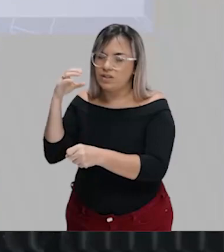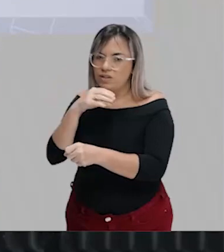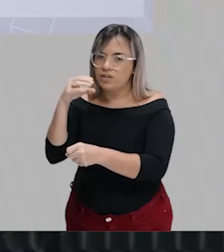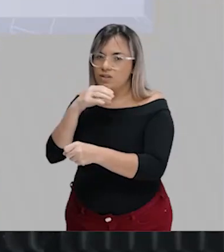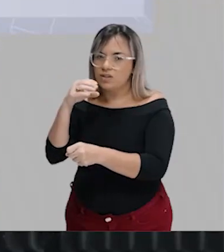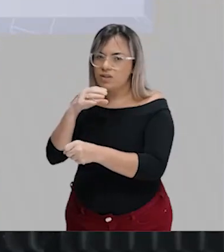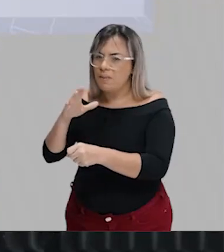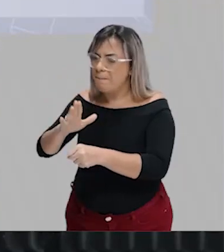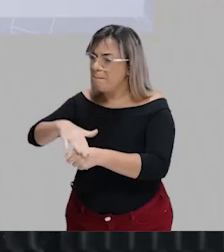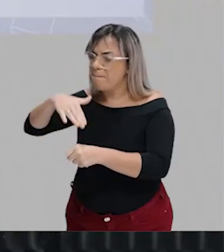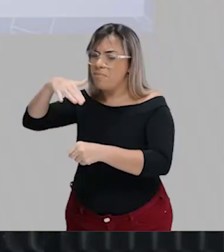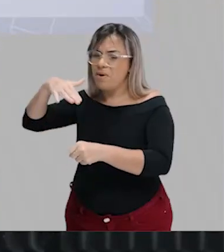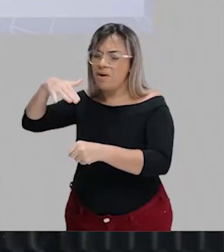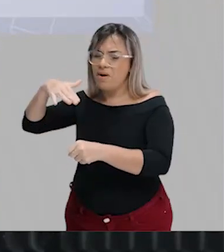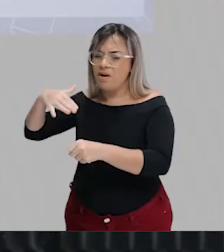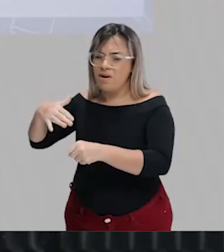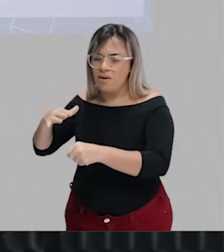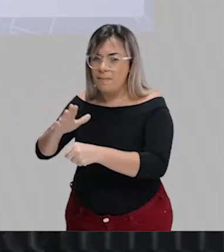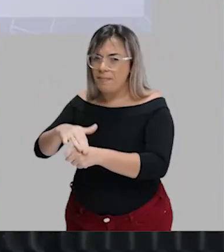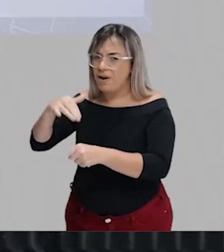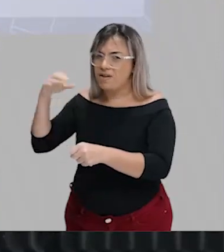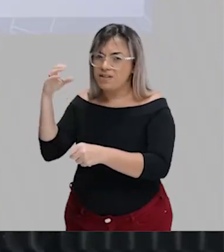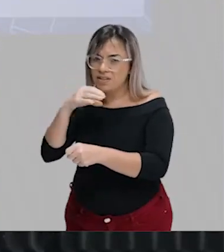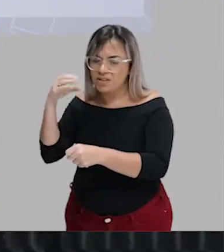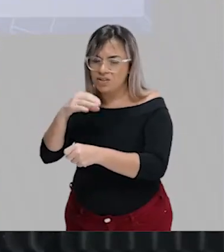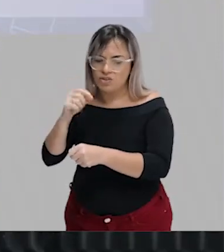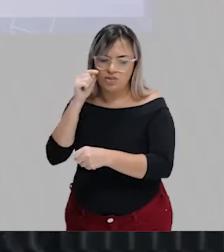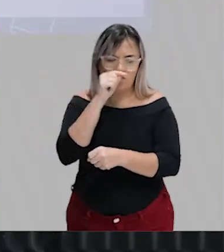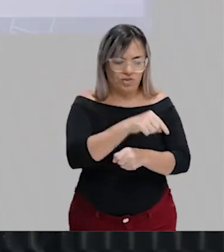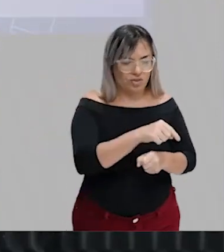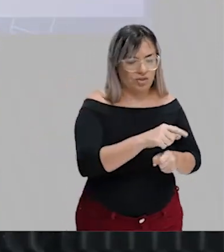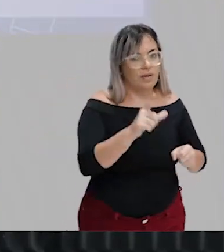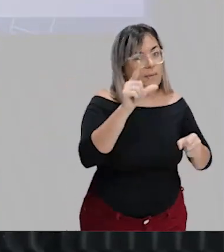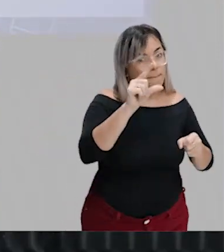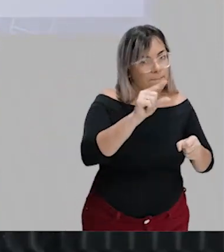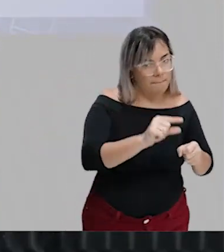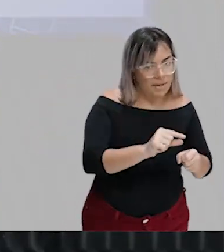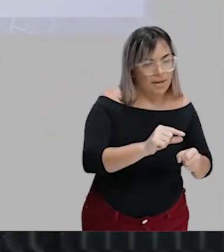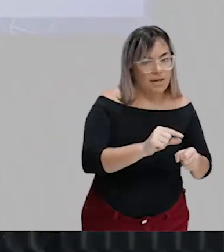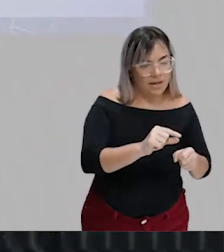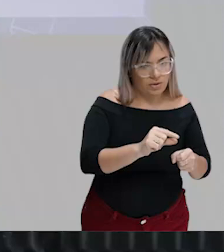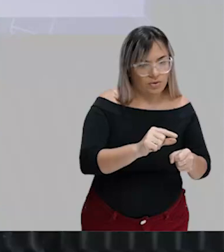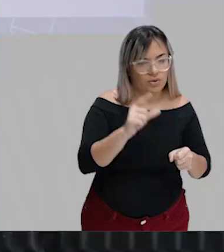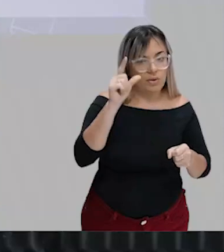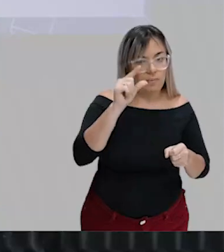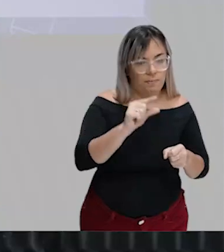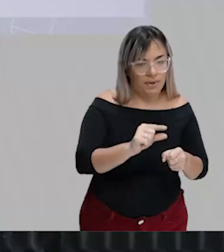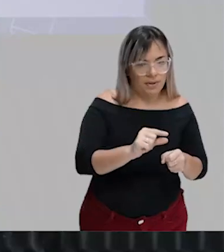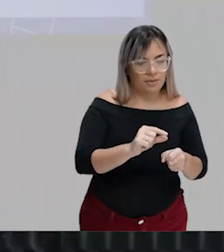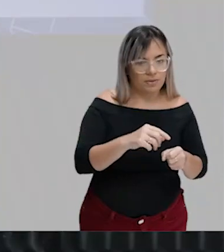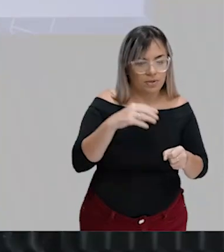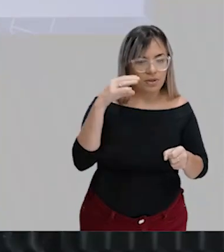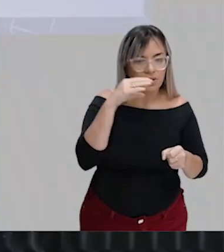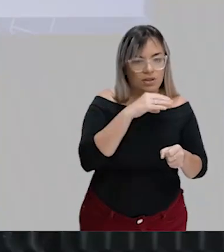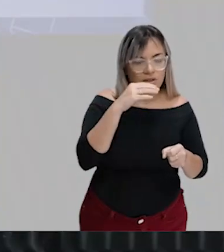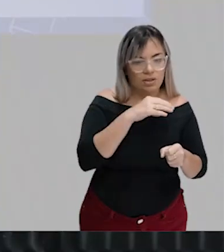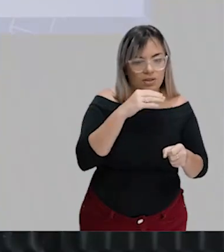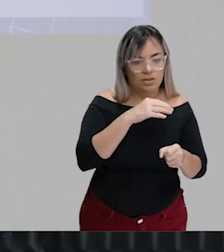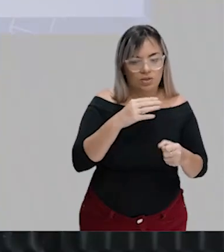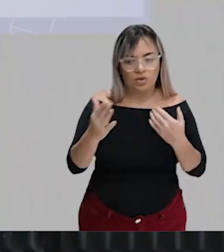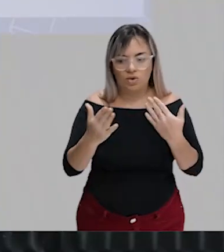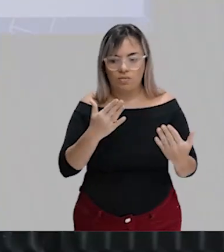do que aquela que é polida. No caso, uma moeda polida ela fica menos quente do que a